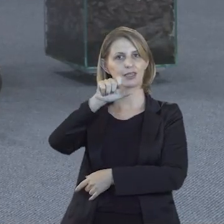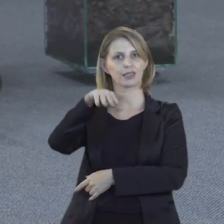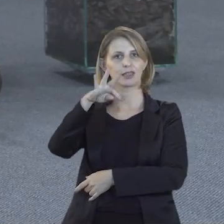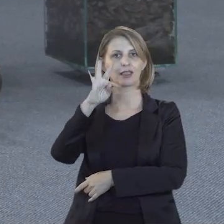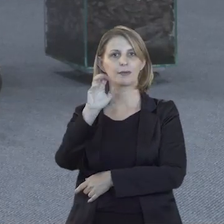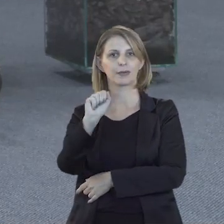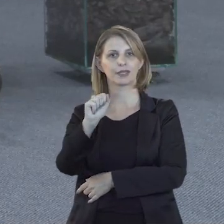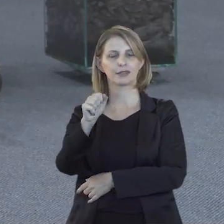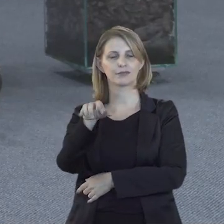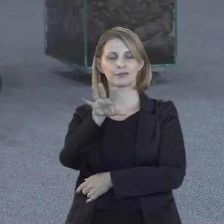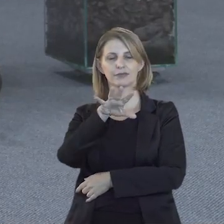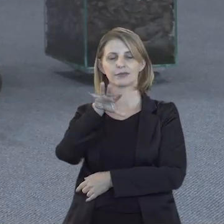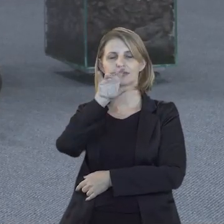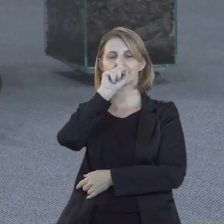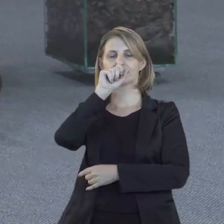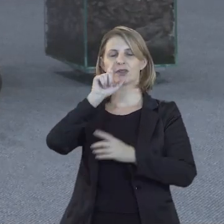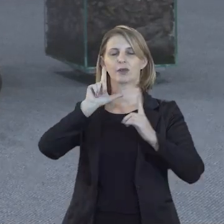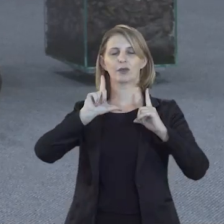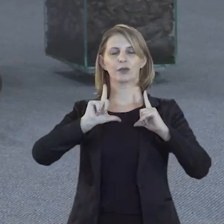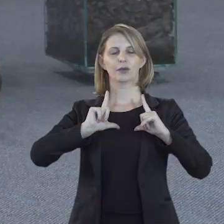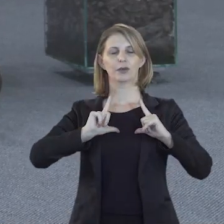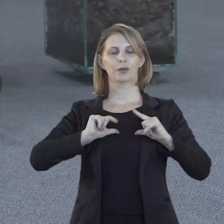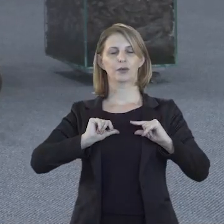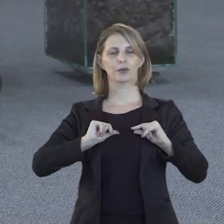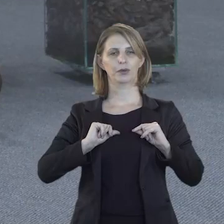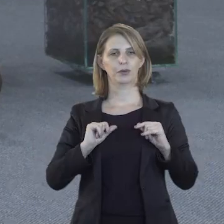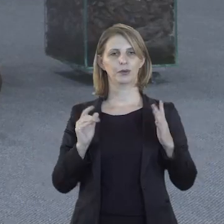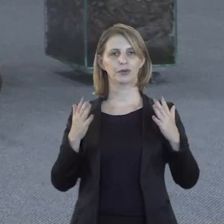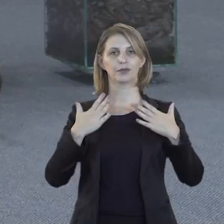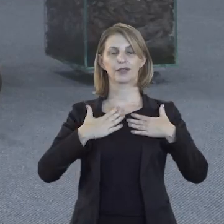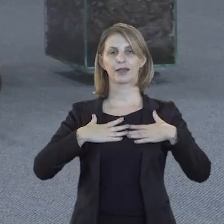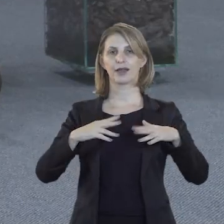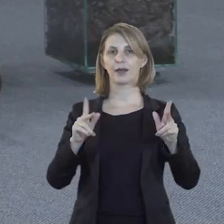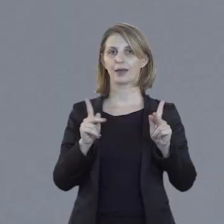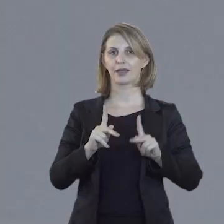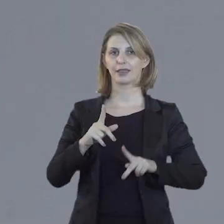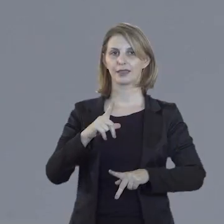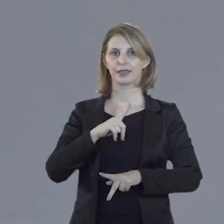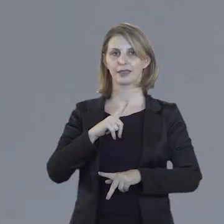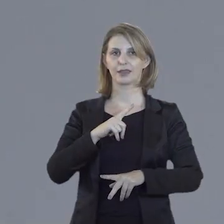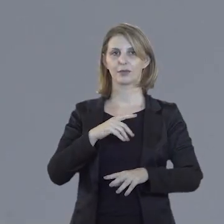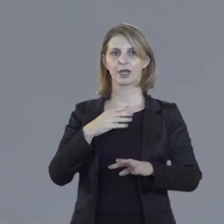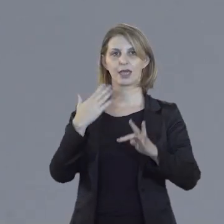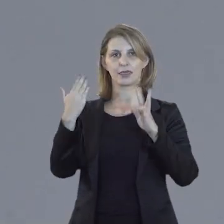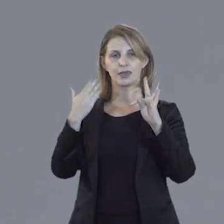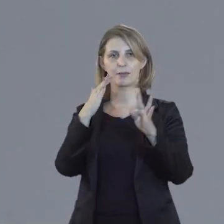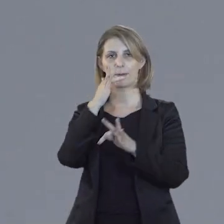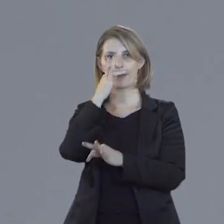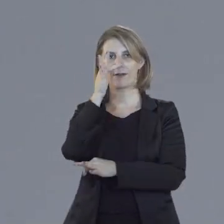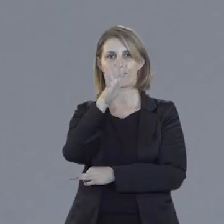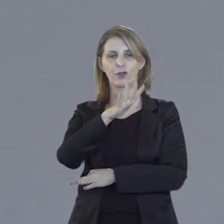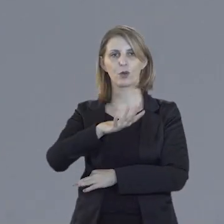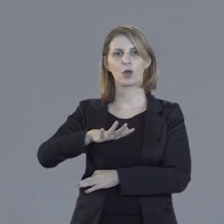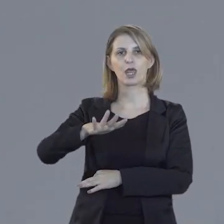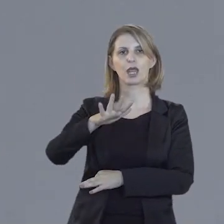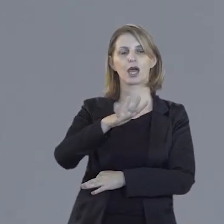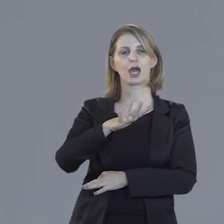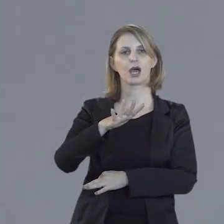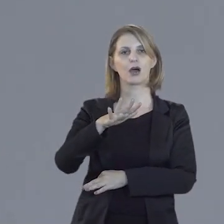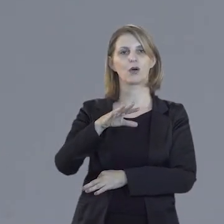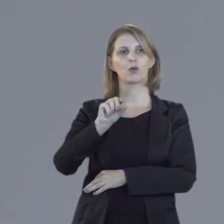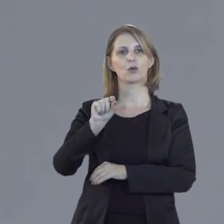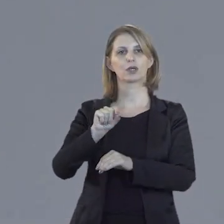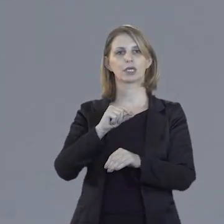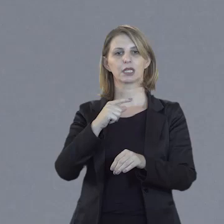trouxe a menta piperita, né, também para trazer esse relaxamento, essa concentração. Temos a terapia